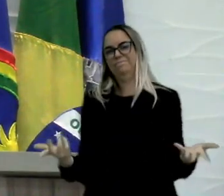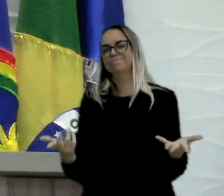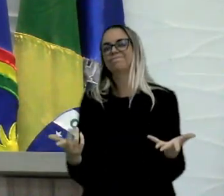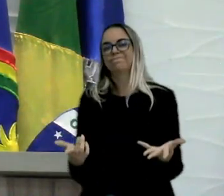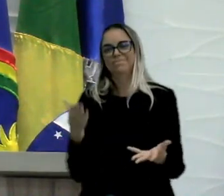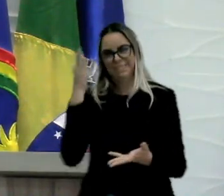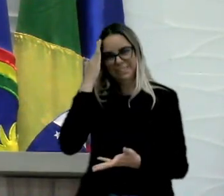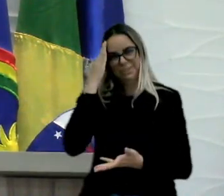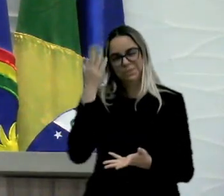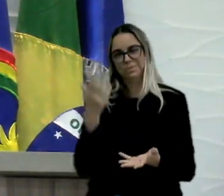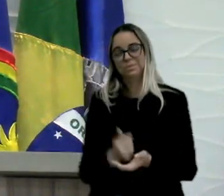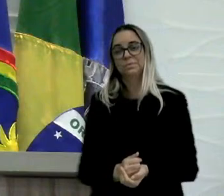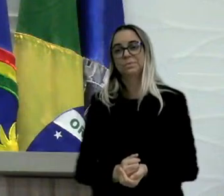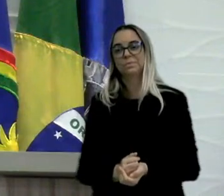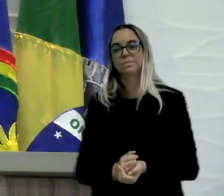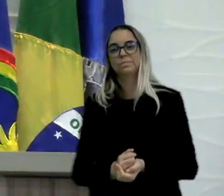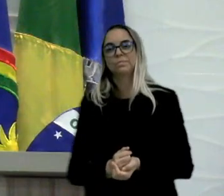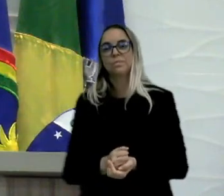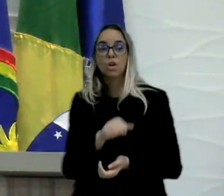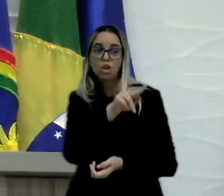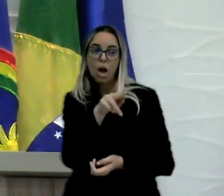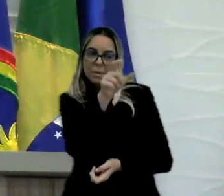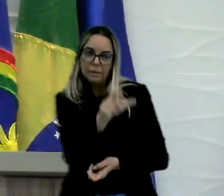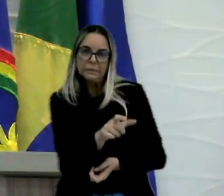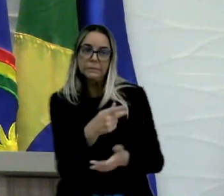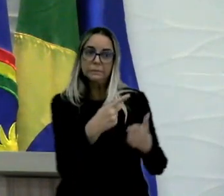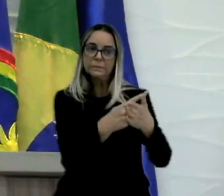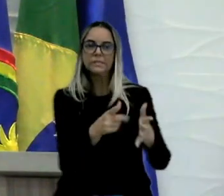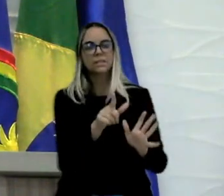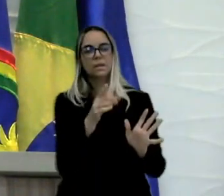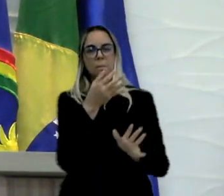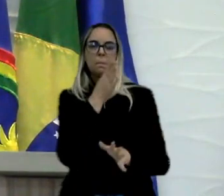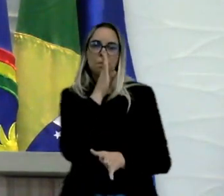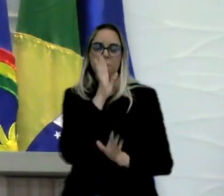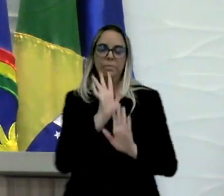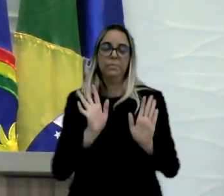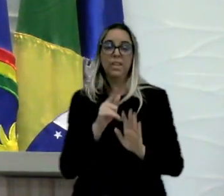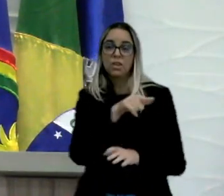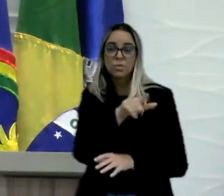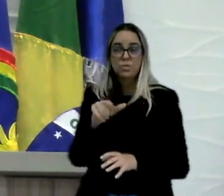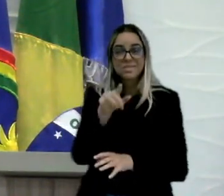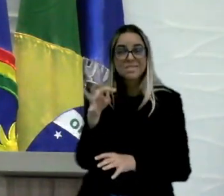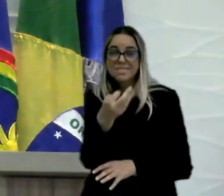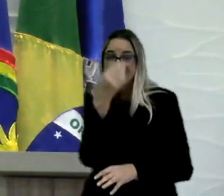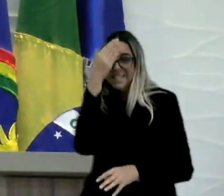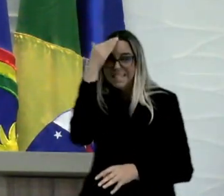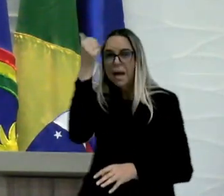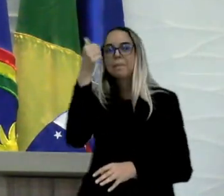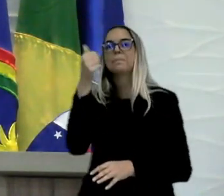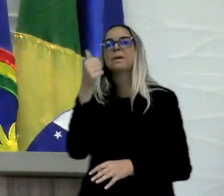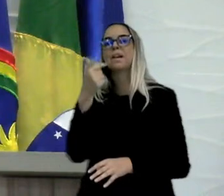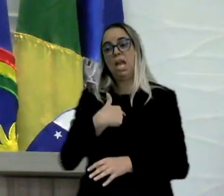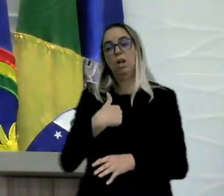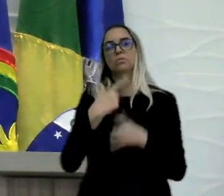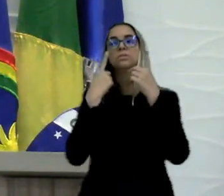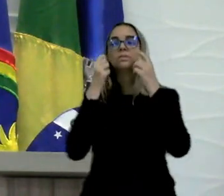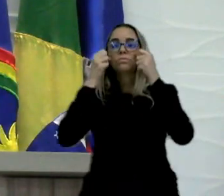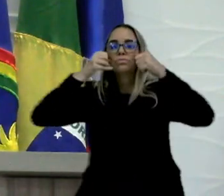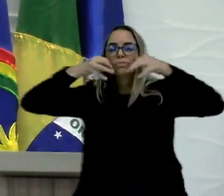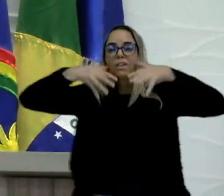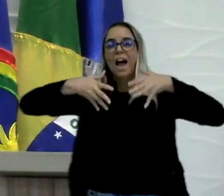entendesse para não dar o nome o gado mas todo mundo já sabe o que eu tô dizendo aqui todo mundo já entende eu choro de alegria